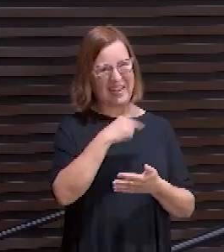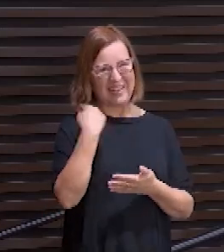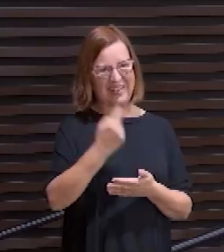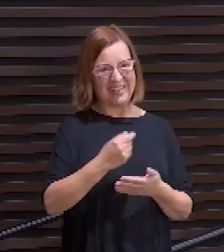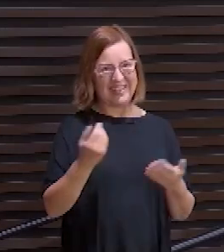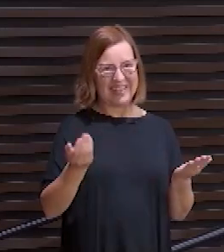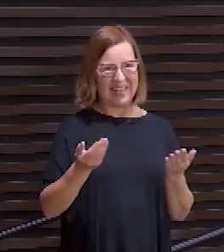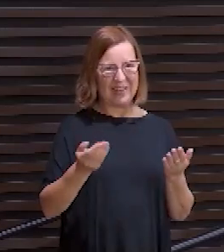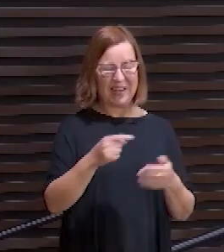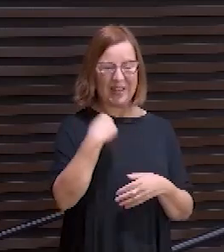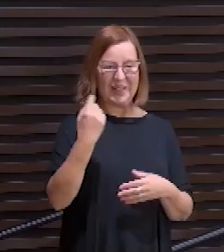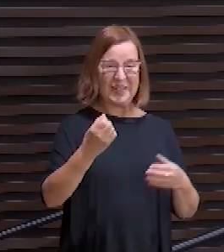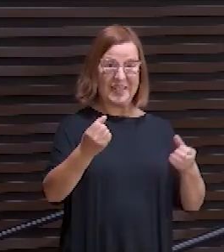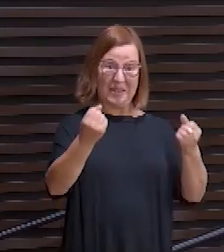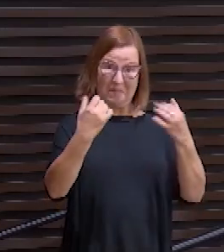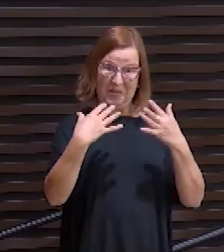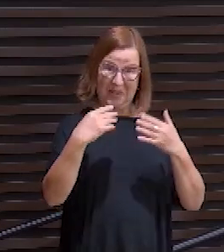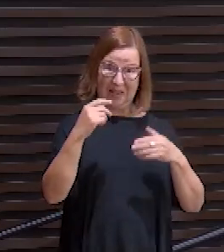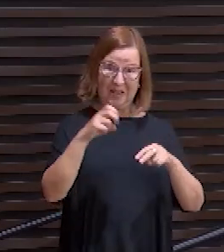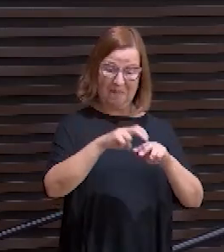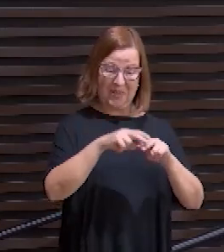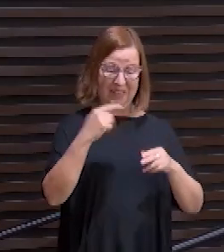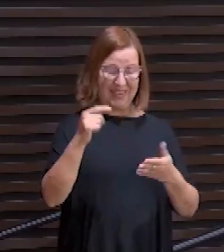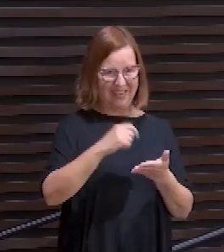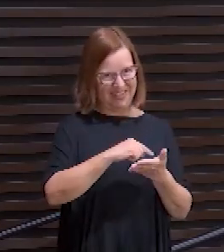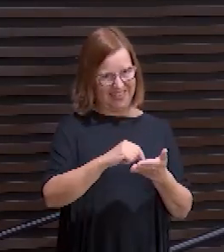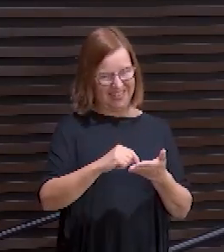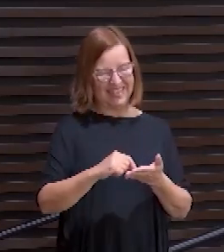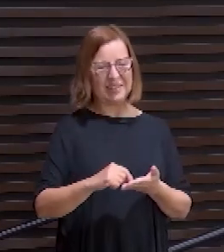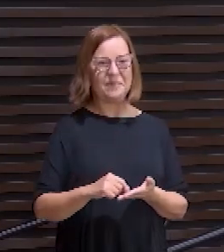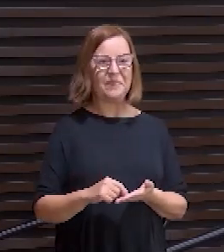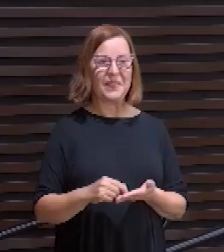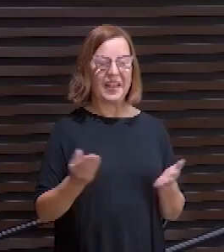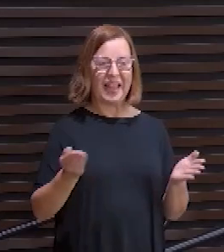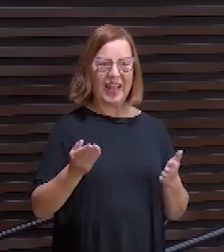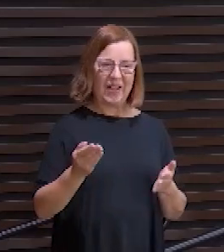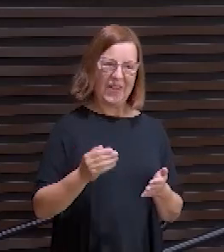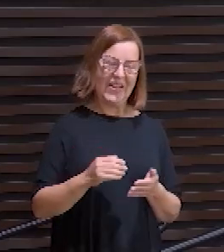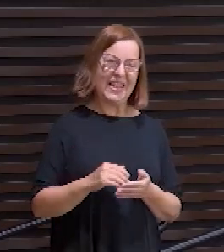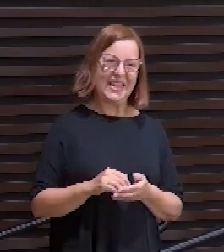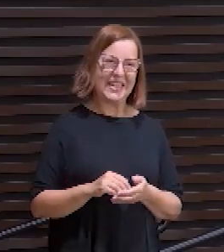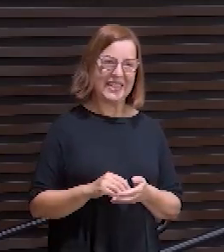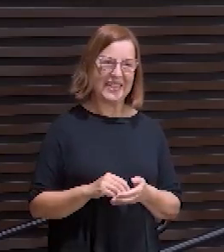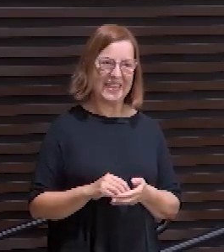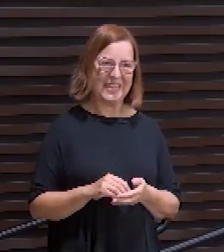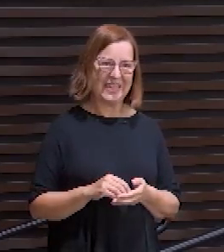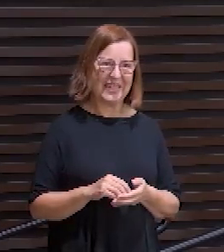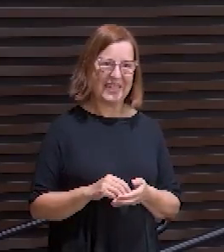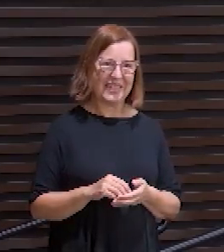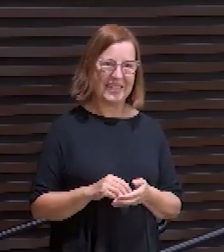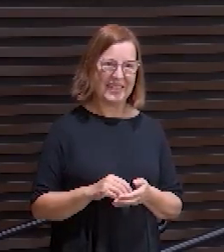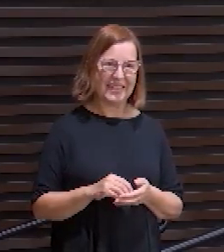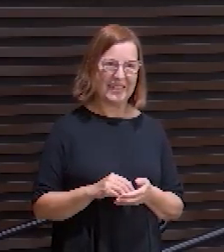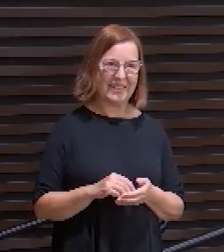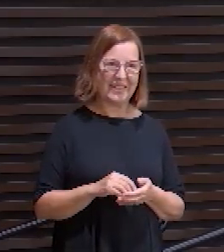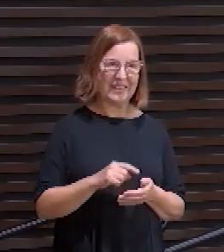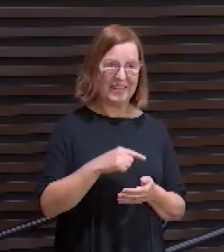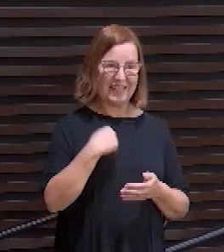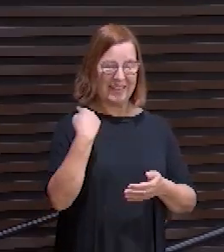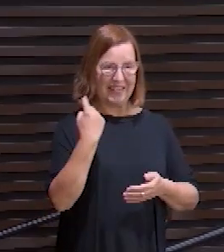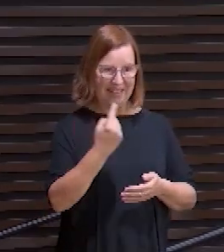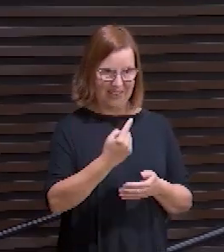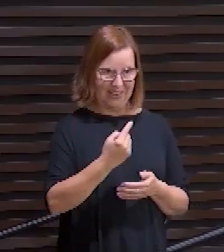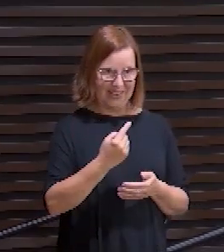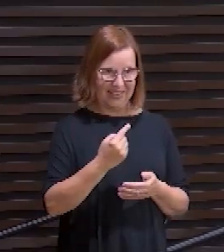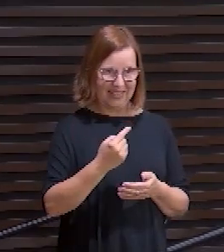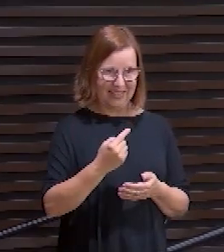sua palavra. Eu quero agora, só para a gente caminhar para o final, nós vamos avançar 600 anos na